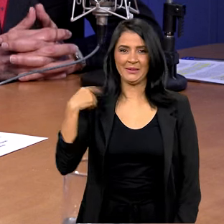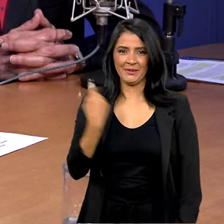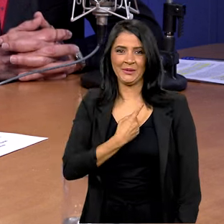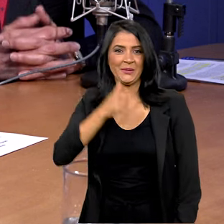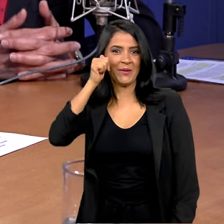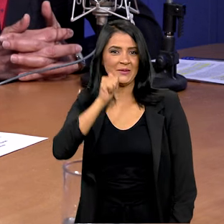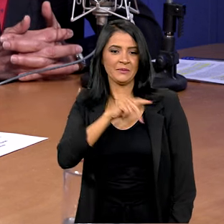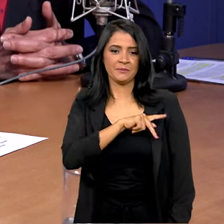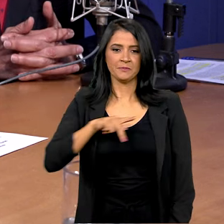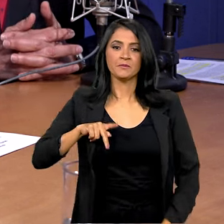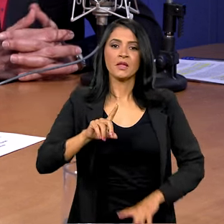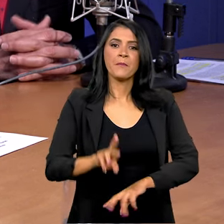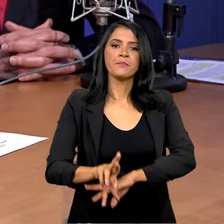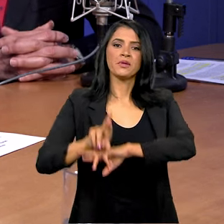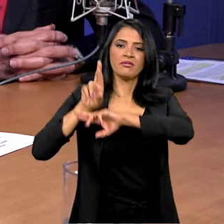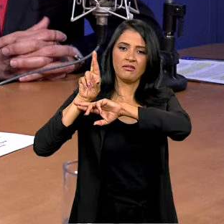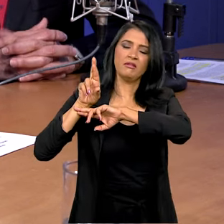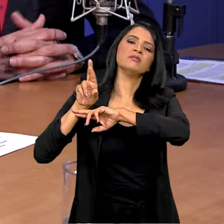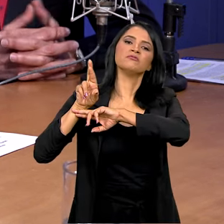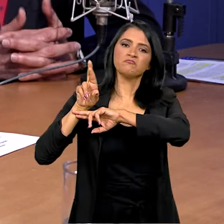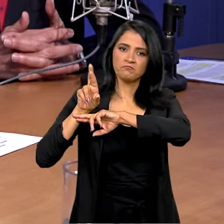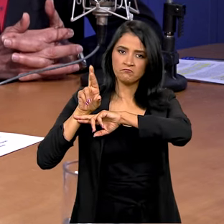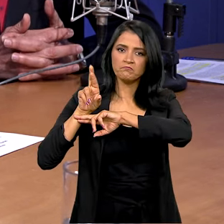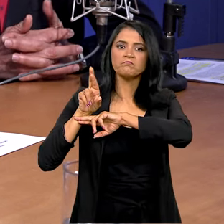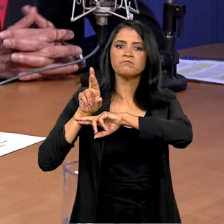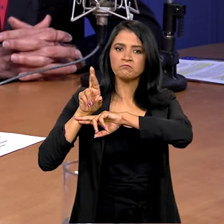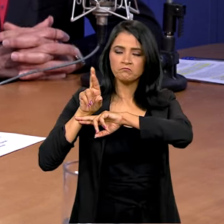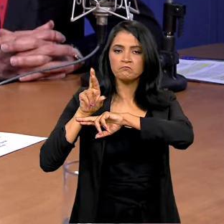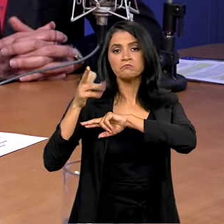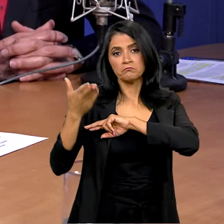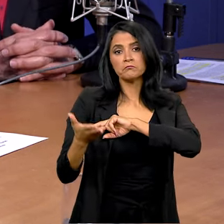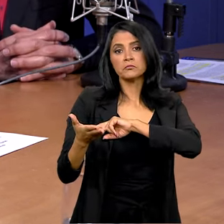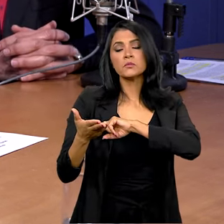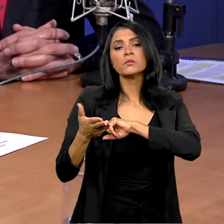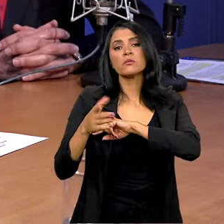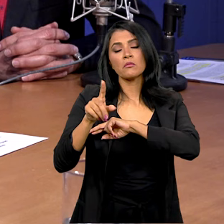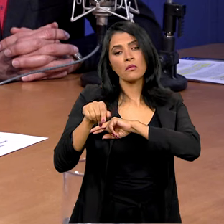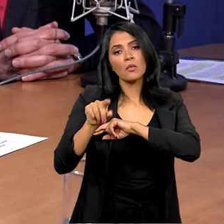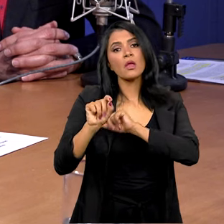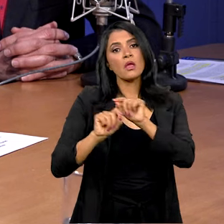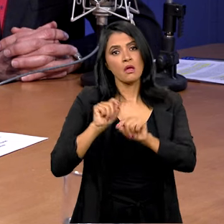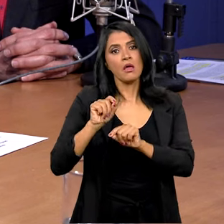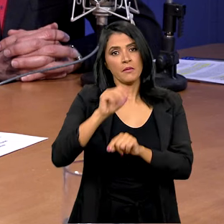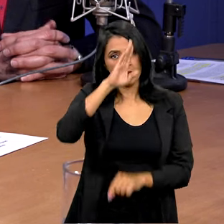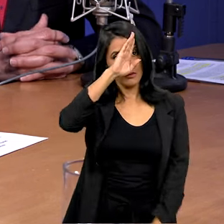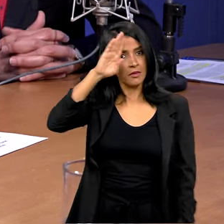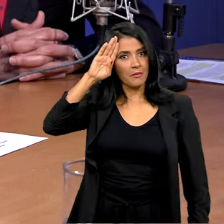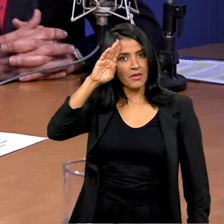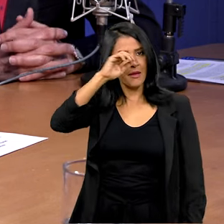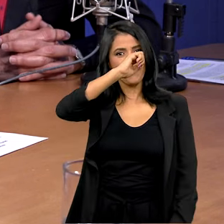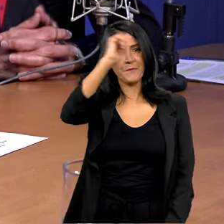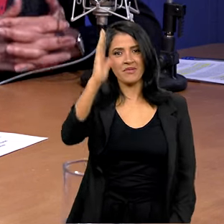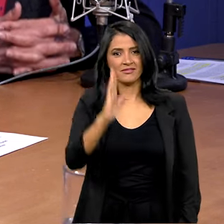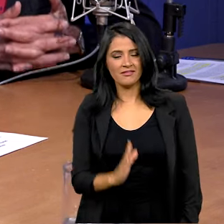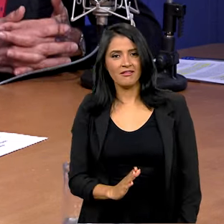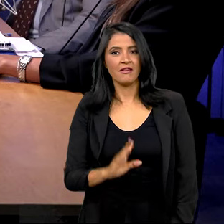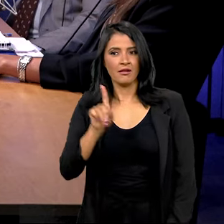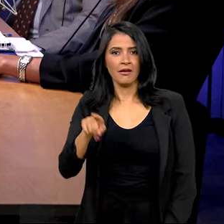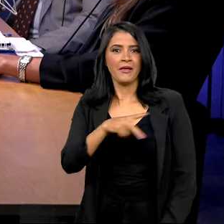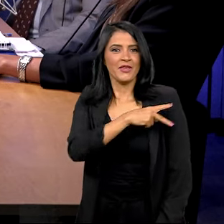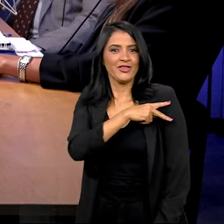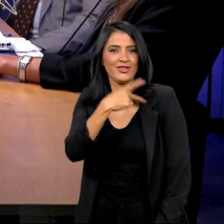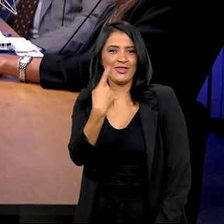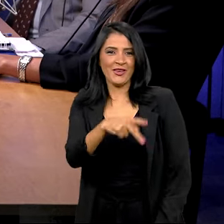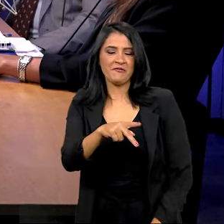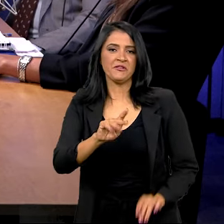presidente representando eh representando eh a Academia Brasileira de ciência e sendo